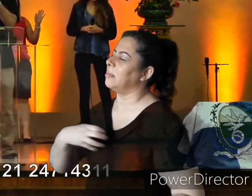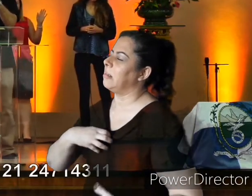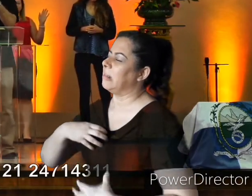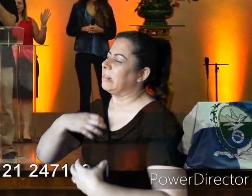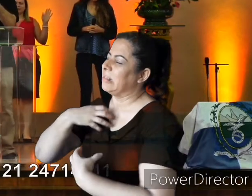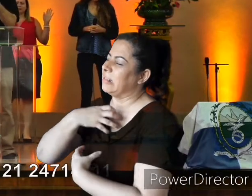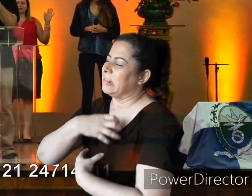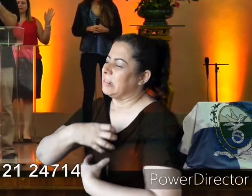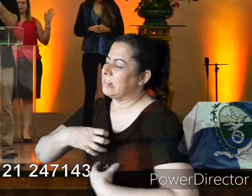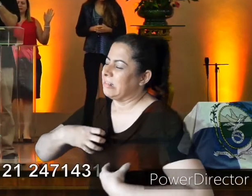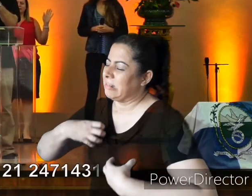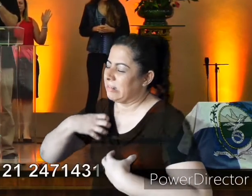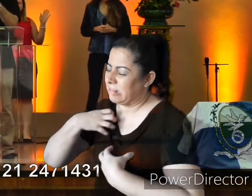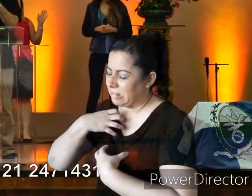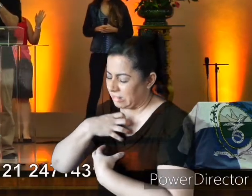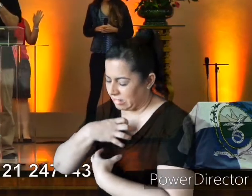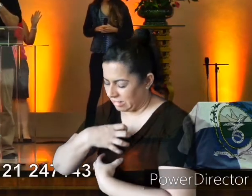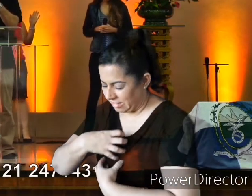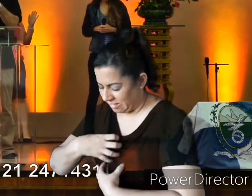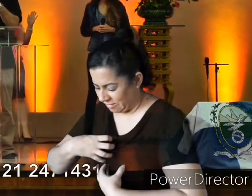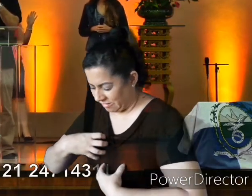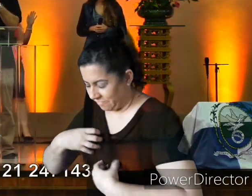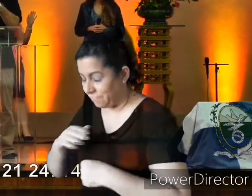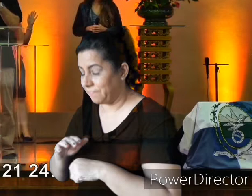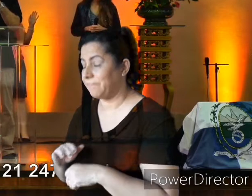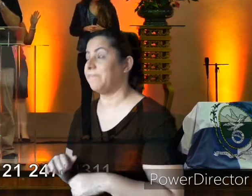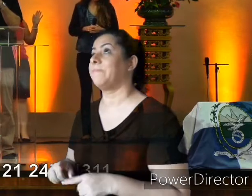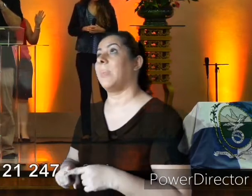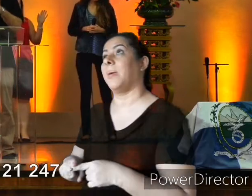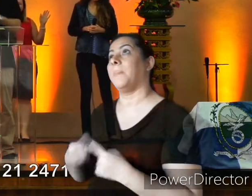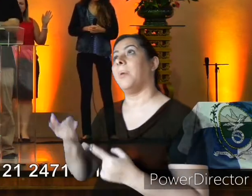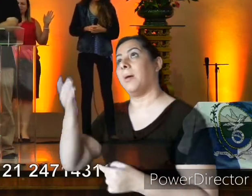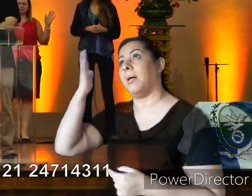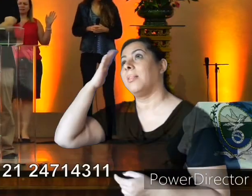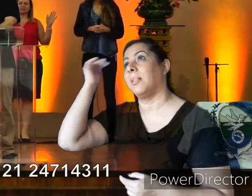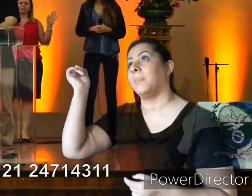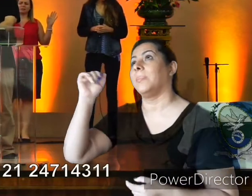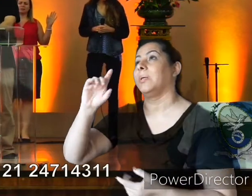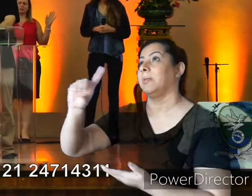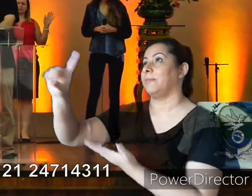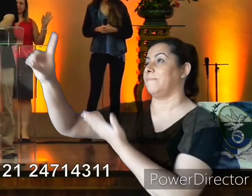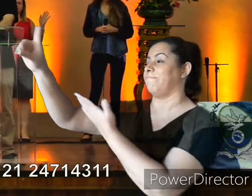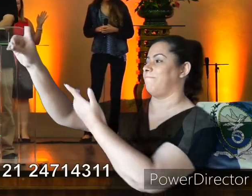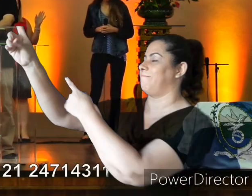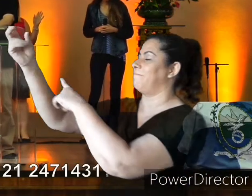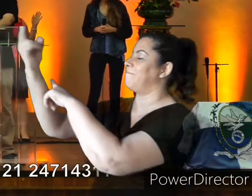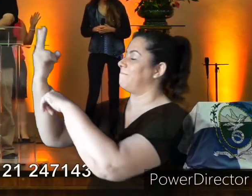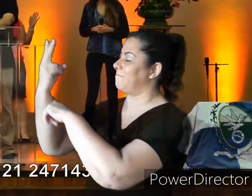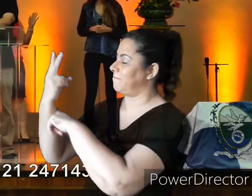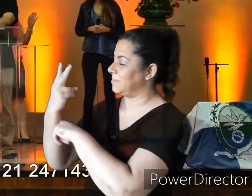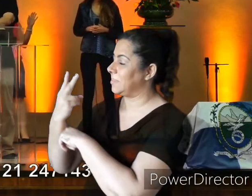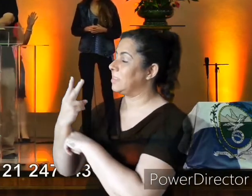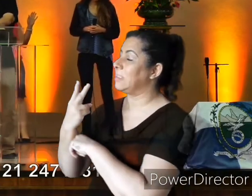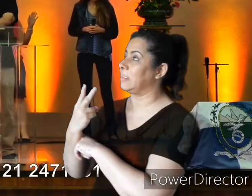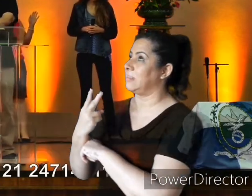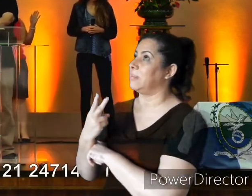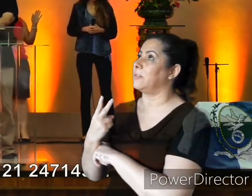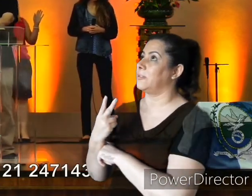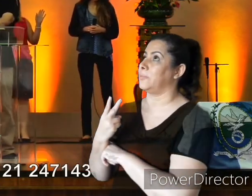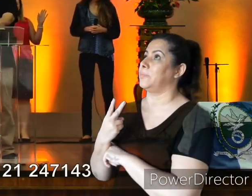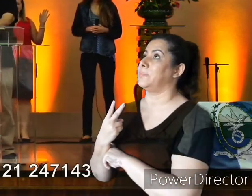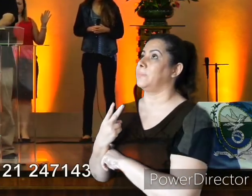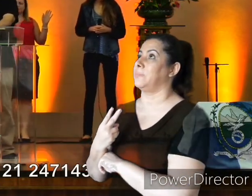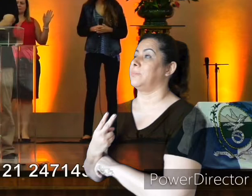mãos, que tu tens o controle de todas as coisas. Continua guardando a tua